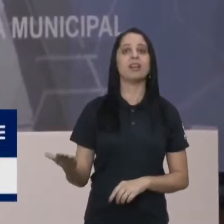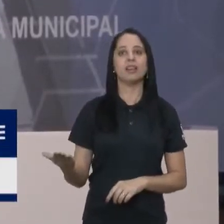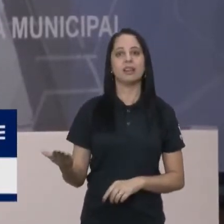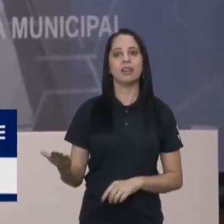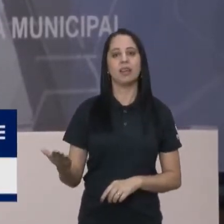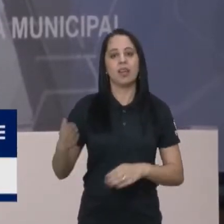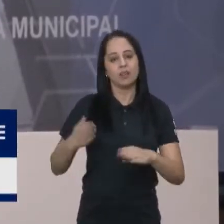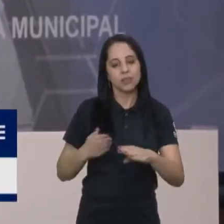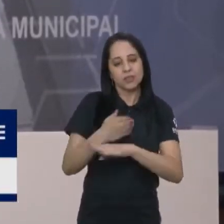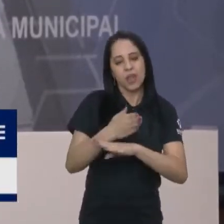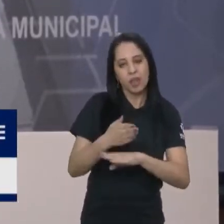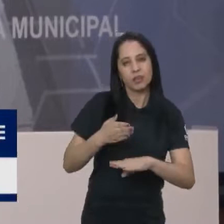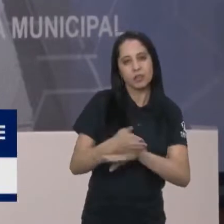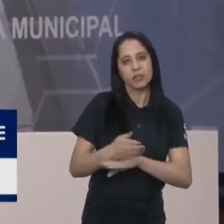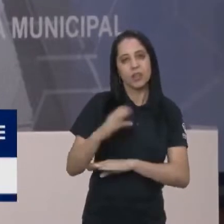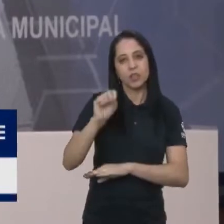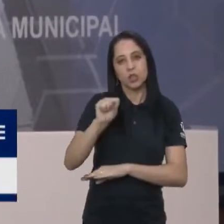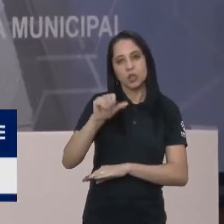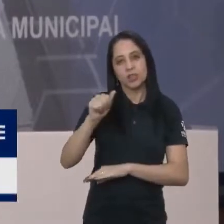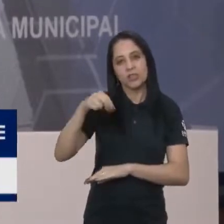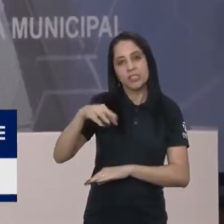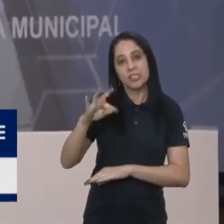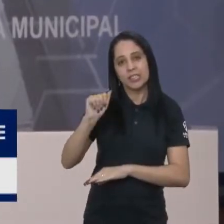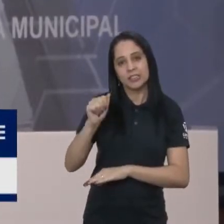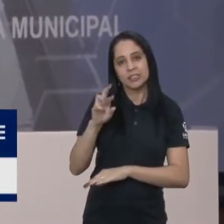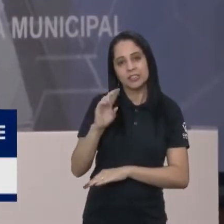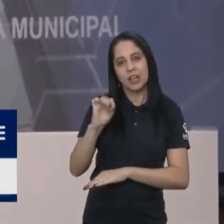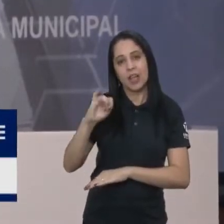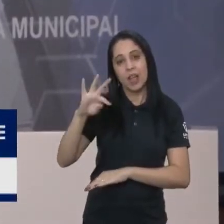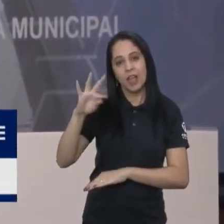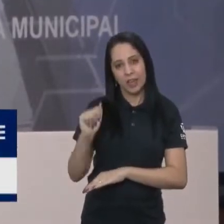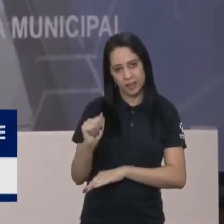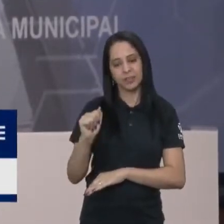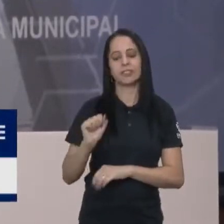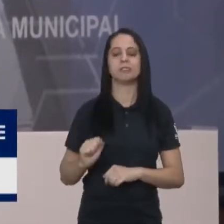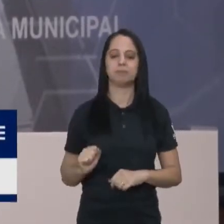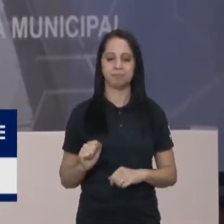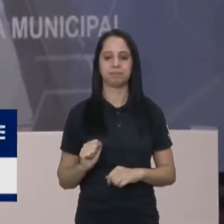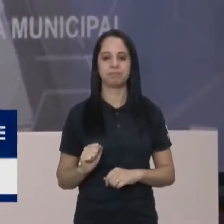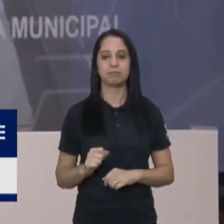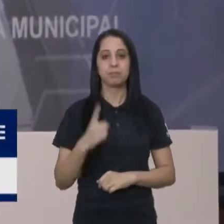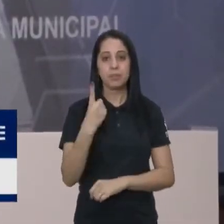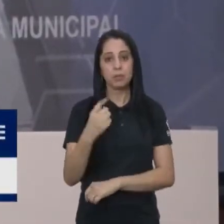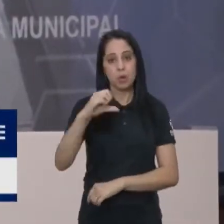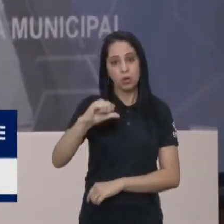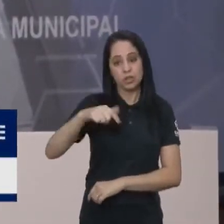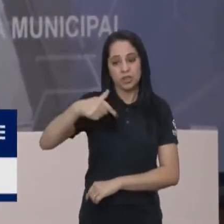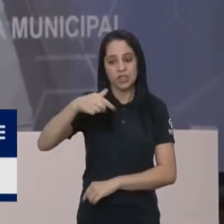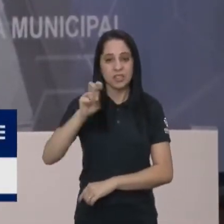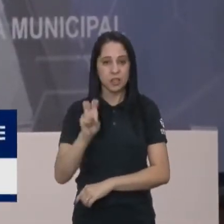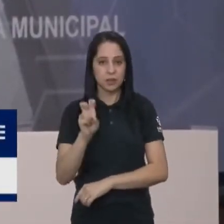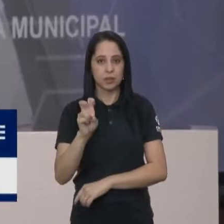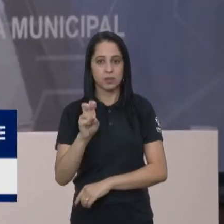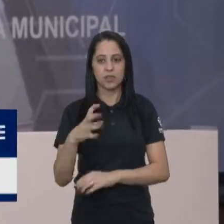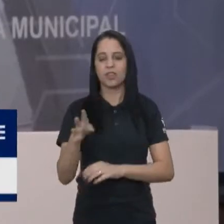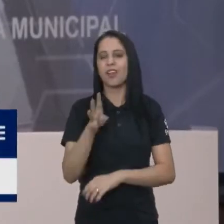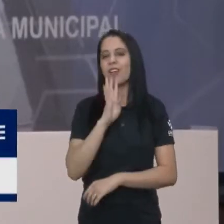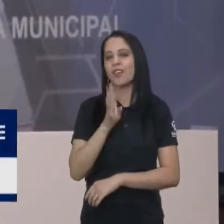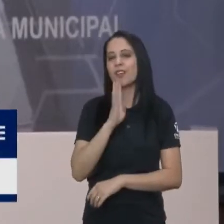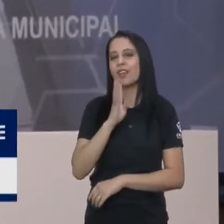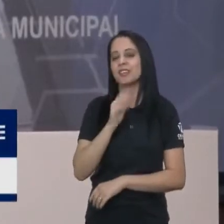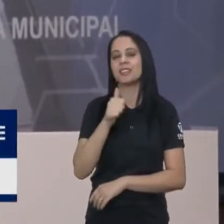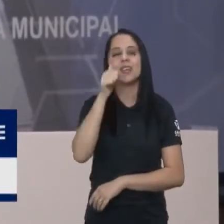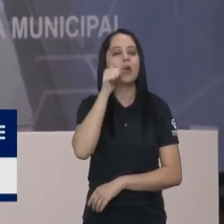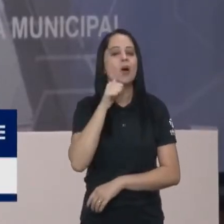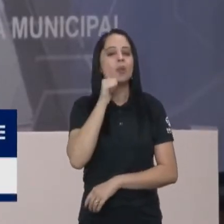e permanece até hoje, onde joga regularmente. Em 1975, conheceu a juazeirense